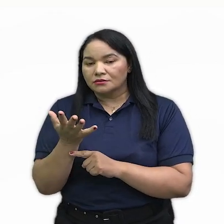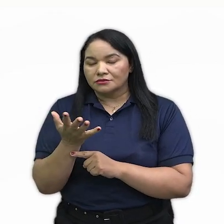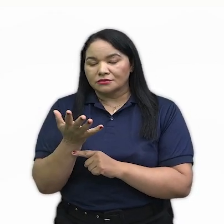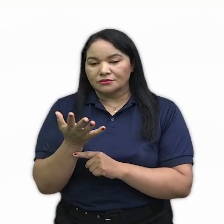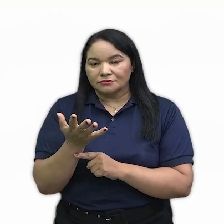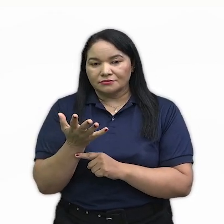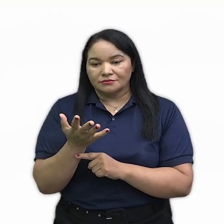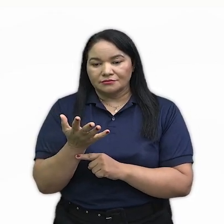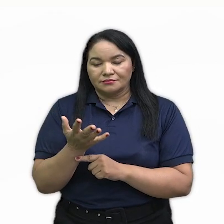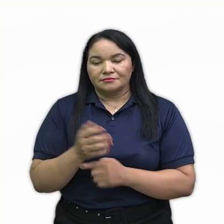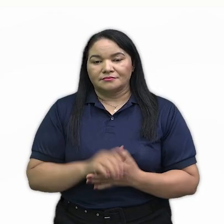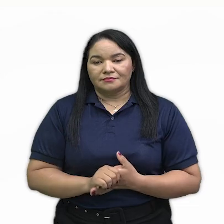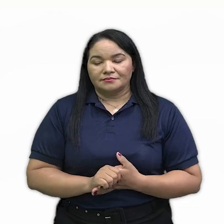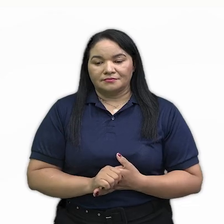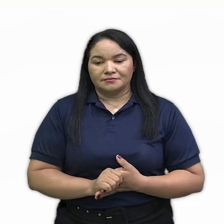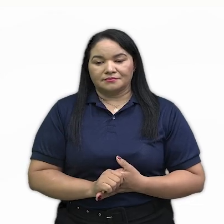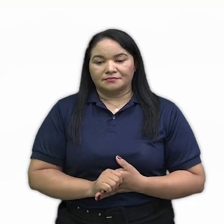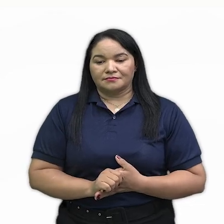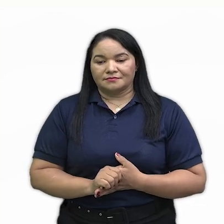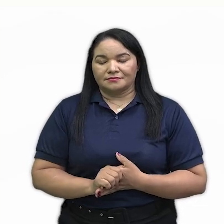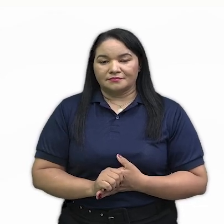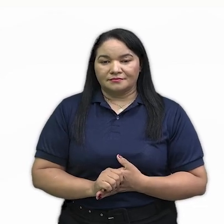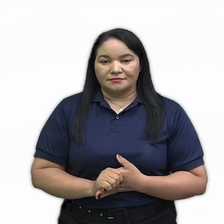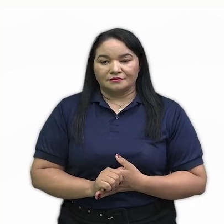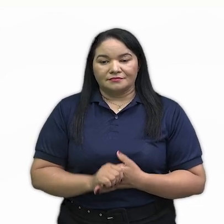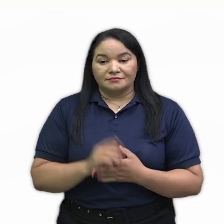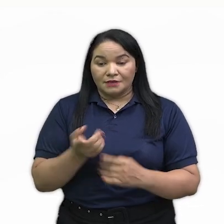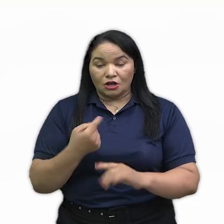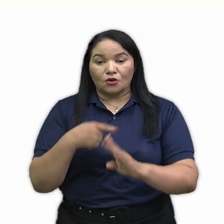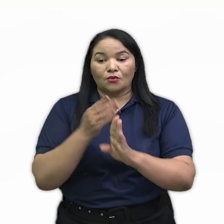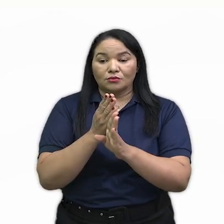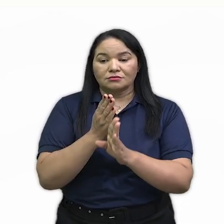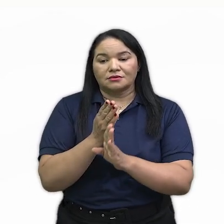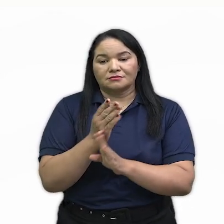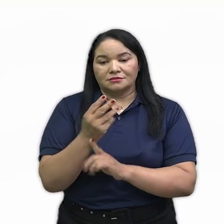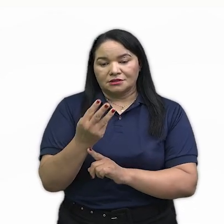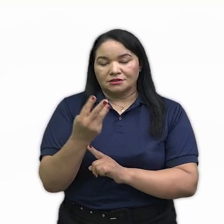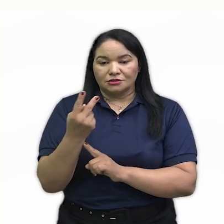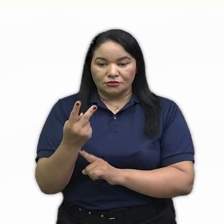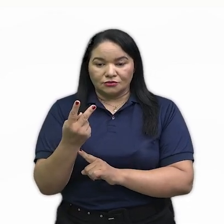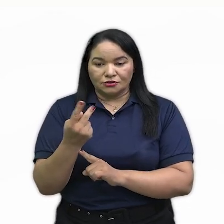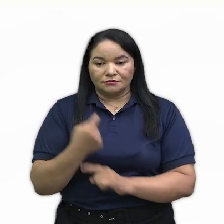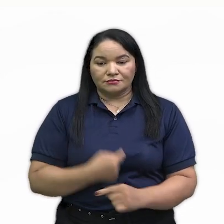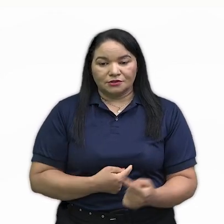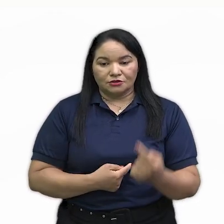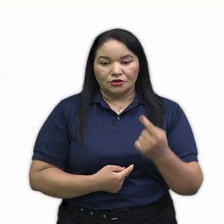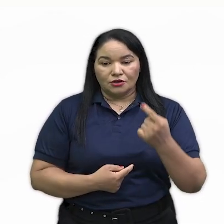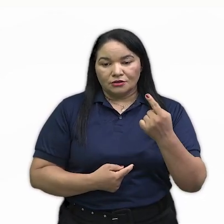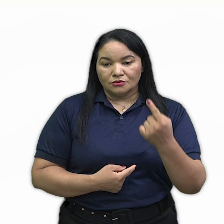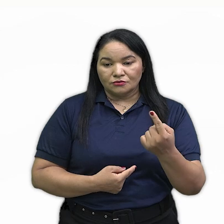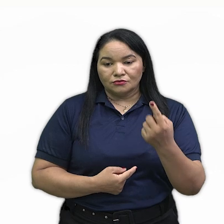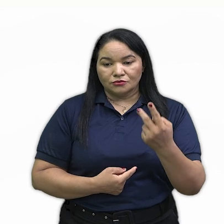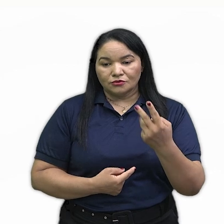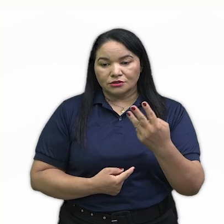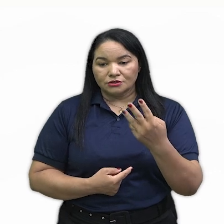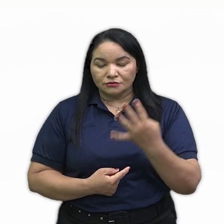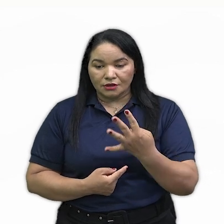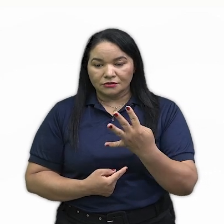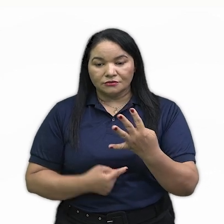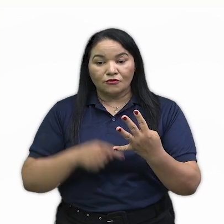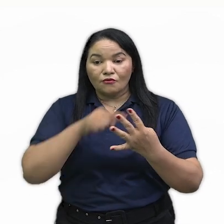envolveu nessa adição para encontrar 32. É lógico que a gente envolveu, ó, 1, 2, 3,